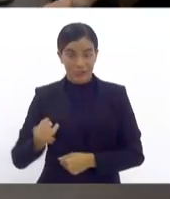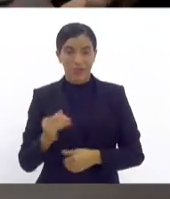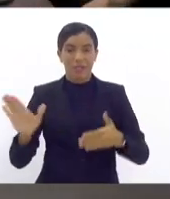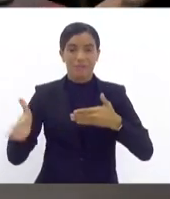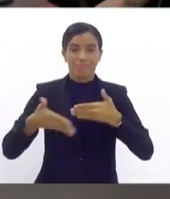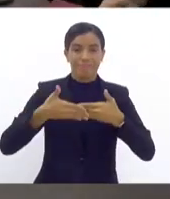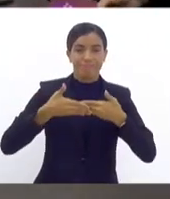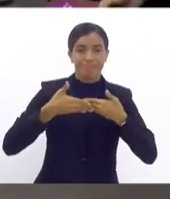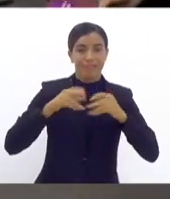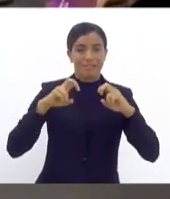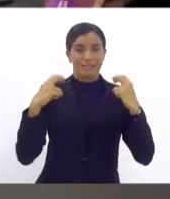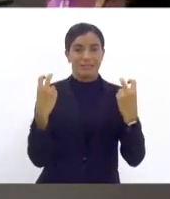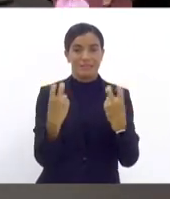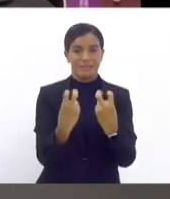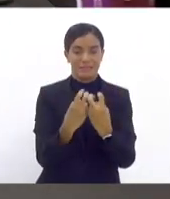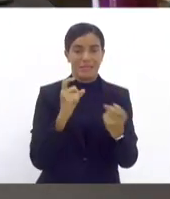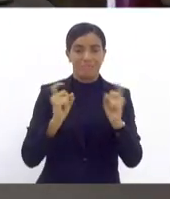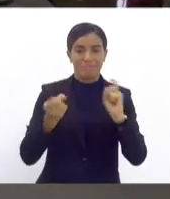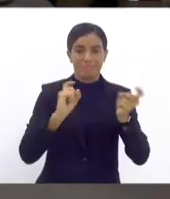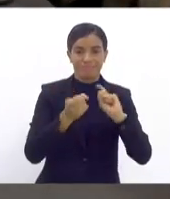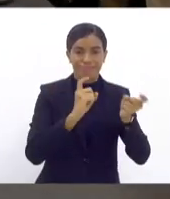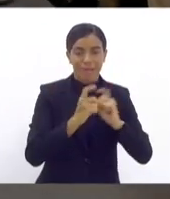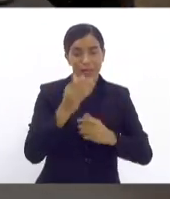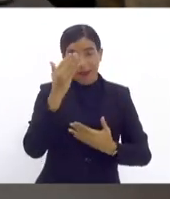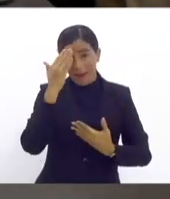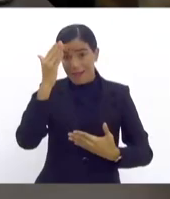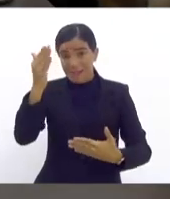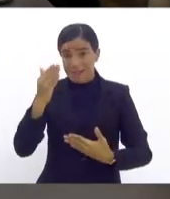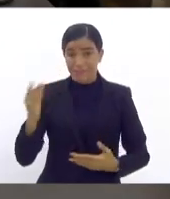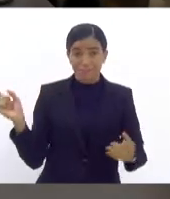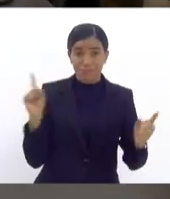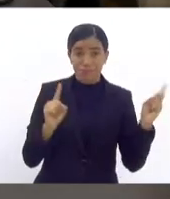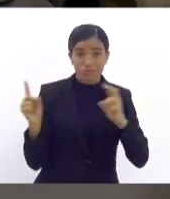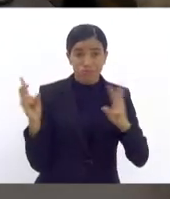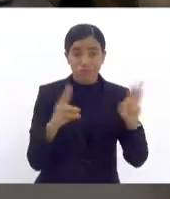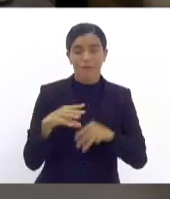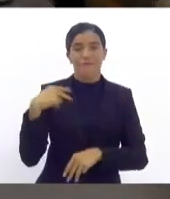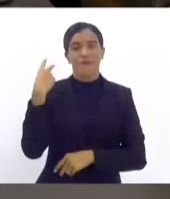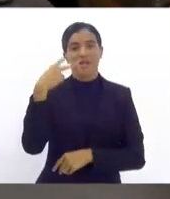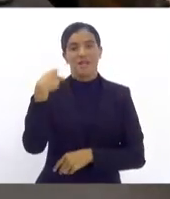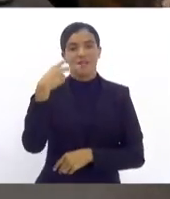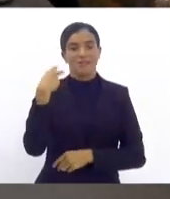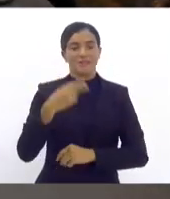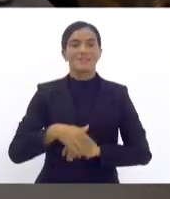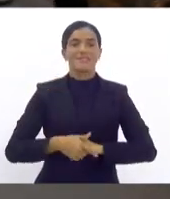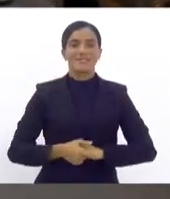a sessão, até a próxima quarta. Agradecer a presença dos vereadores. Obrigado, seja bem-vindo, vereador.